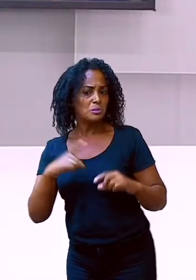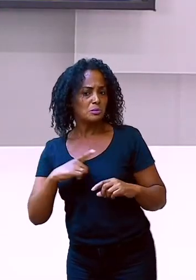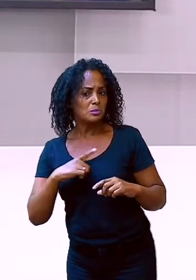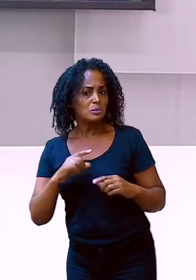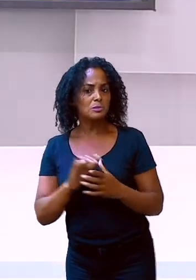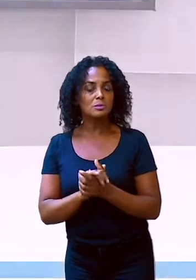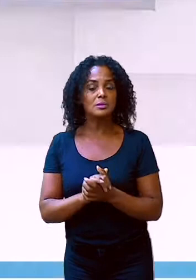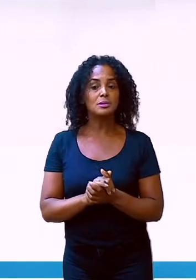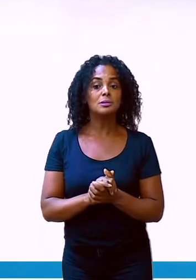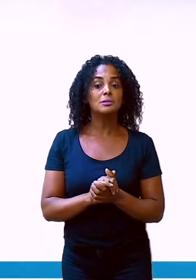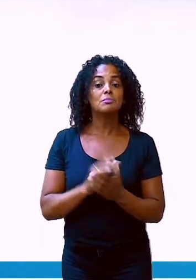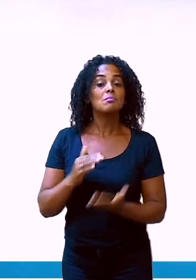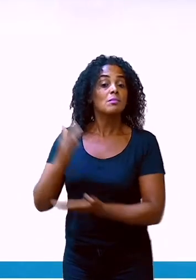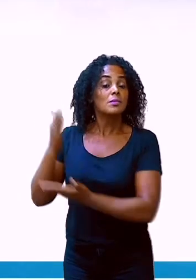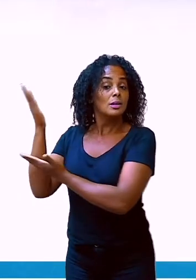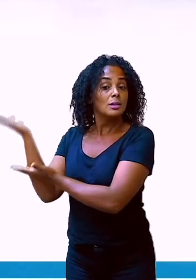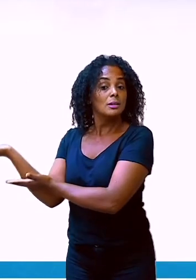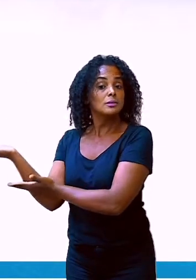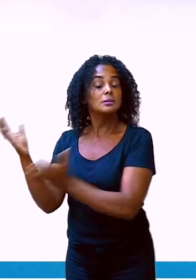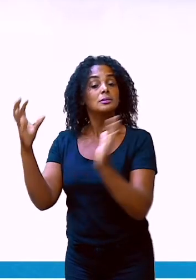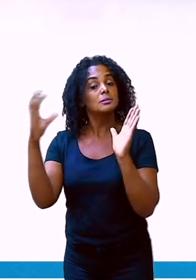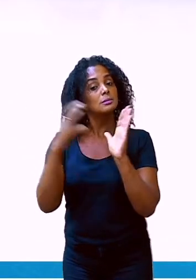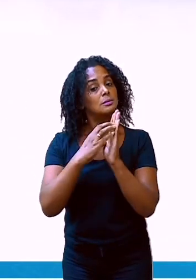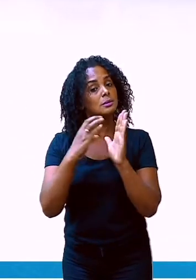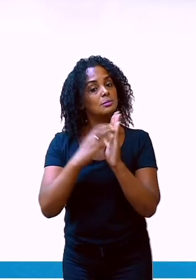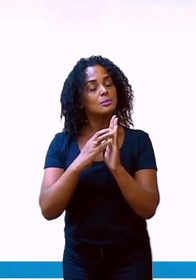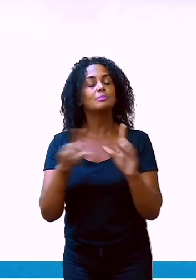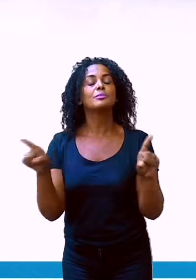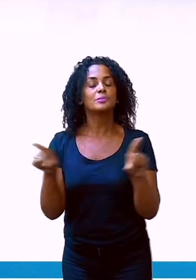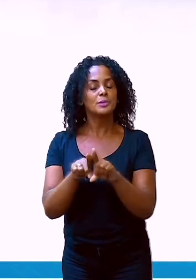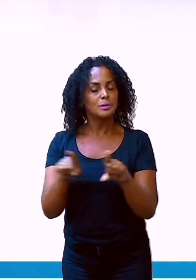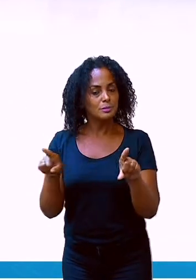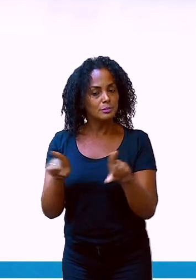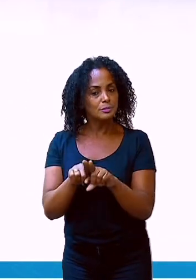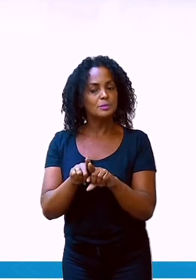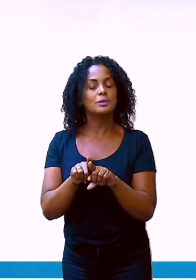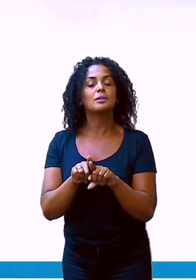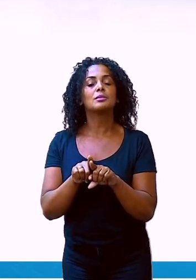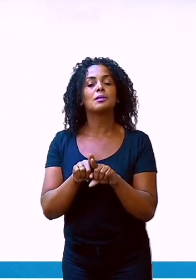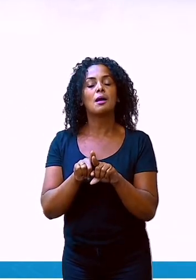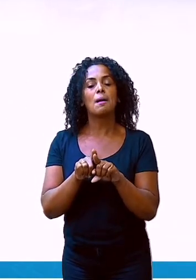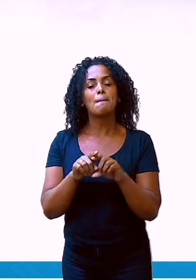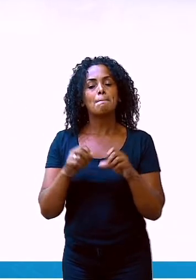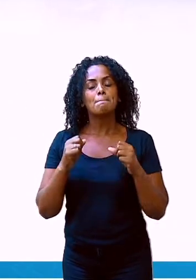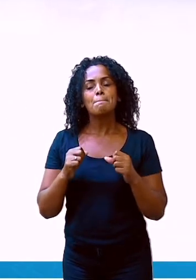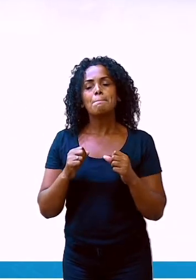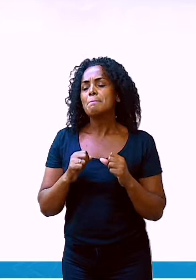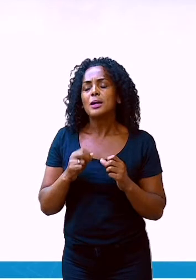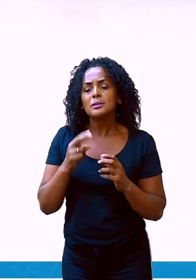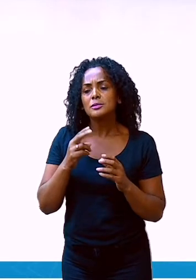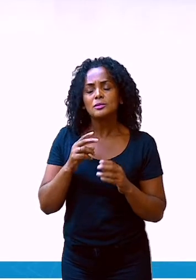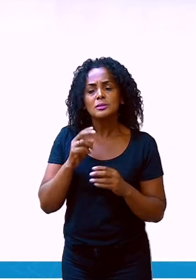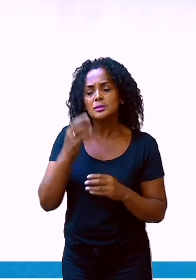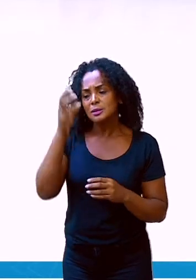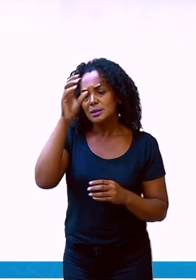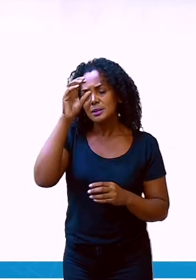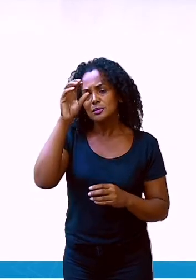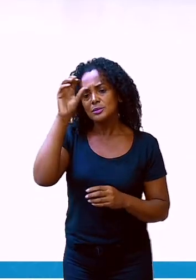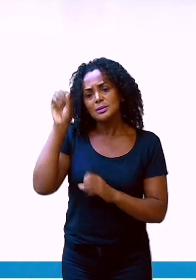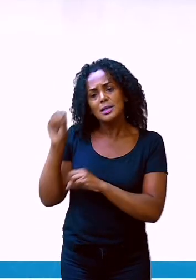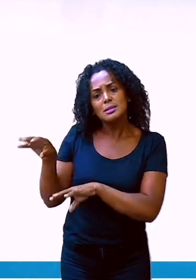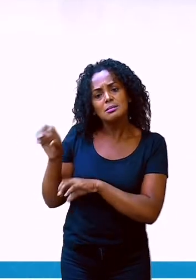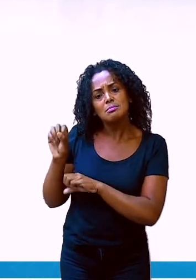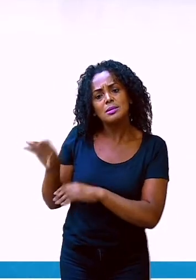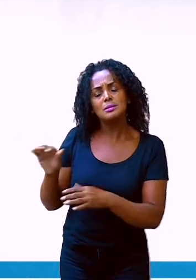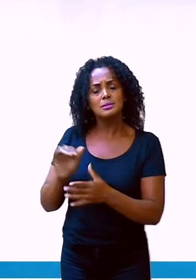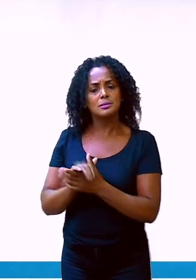E este símbolo? Este símbolo também é para nos orientar. Então, vamos estudar